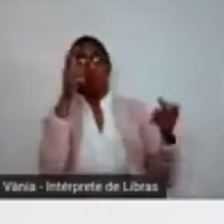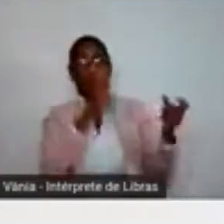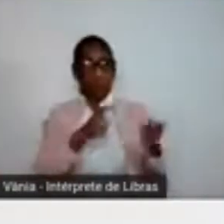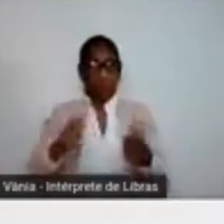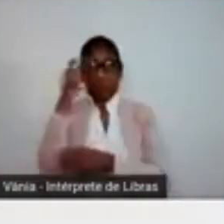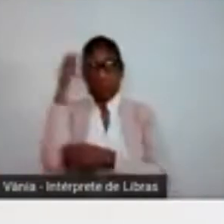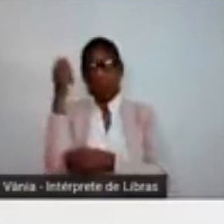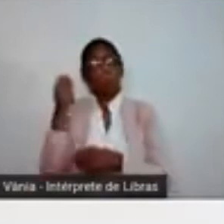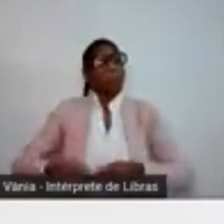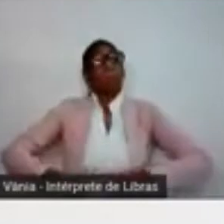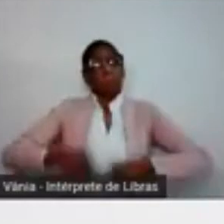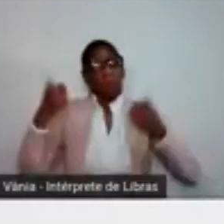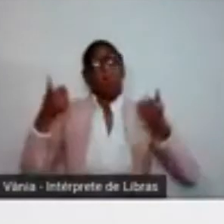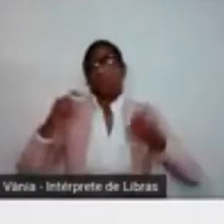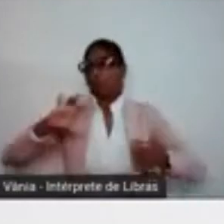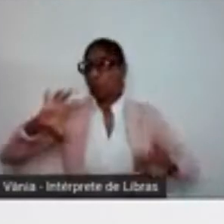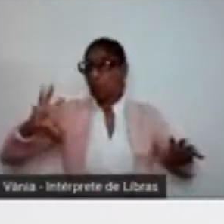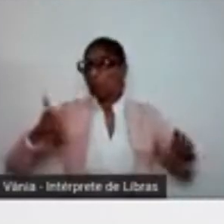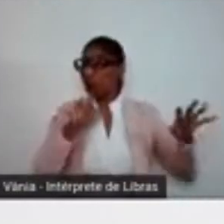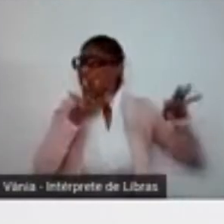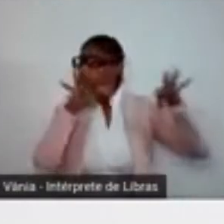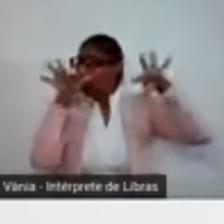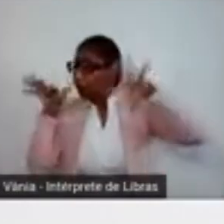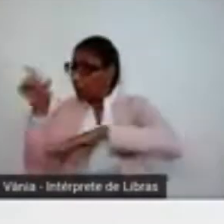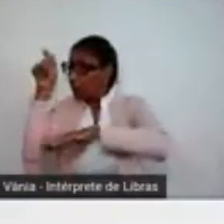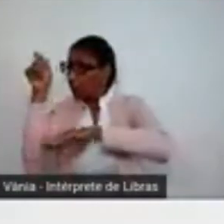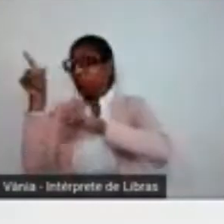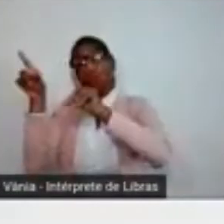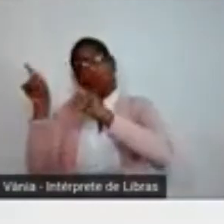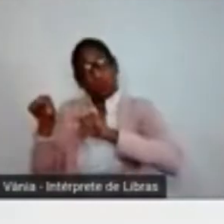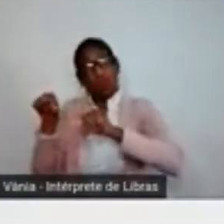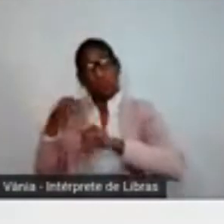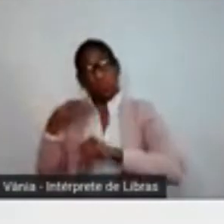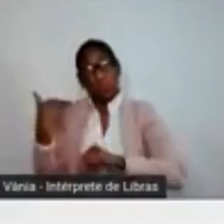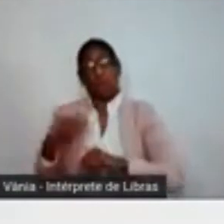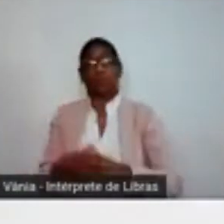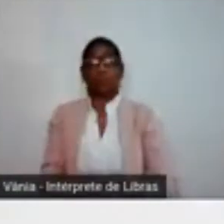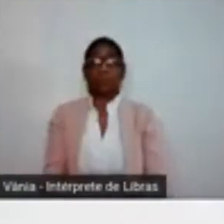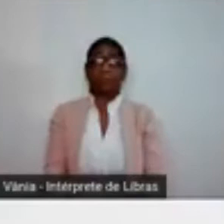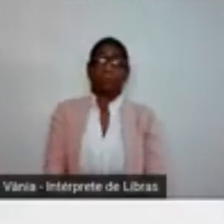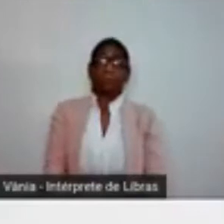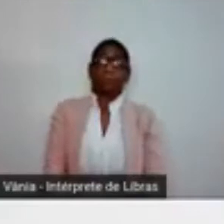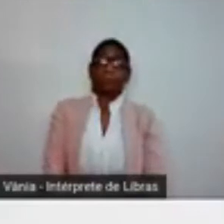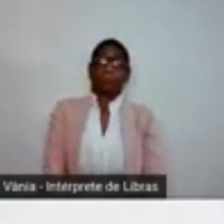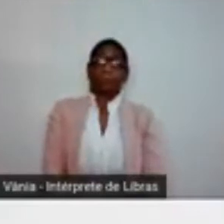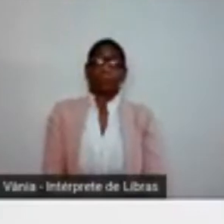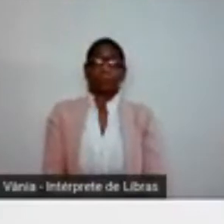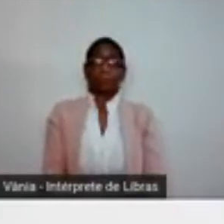tem sido destacado nos últimos dias como um estado com situação de estabilização e até de redução de número de óbitos.